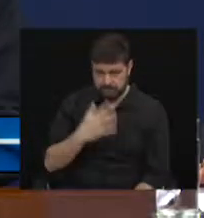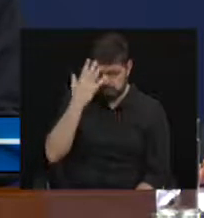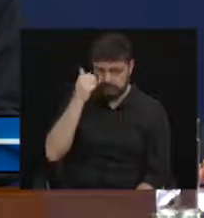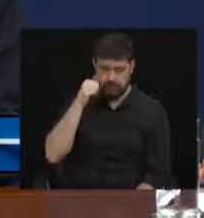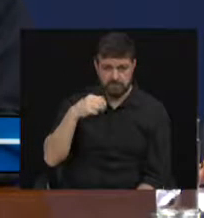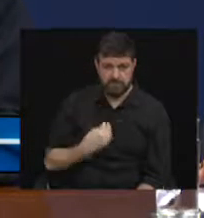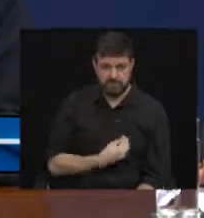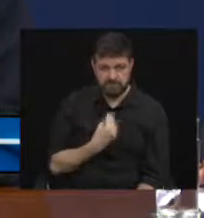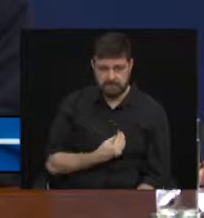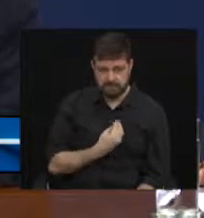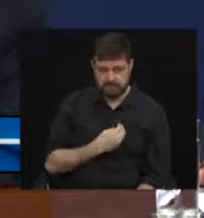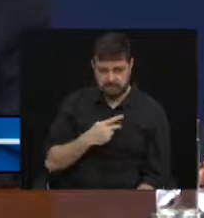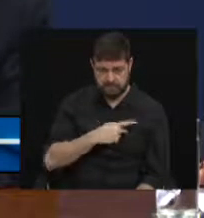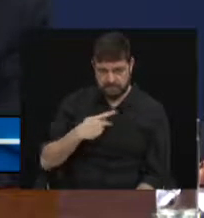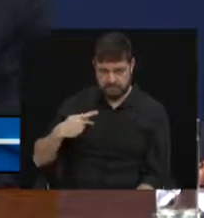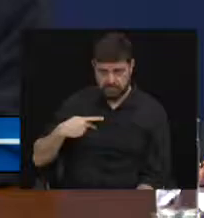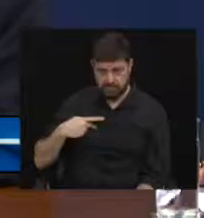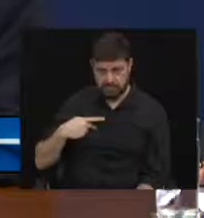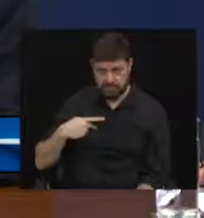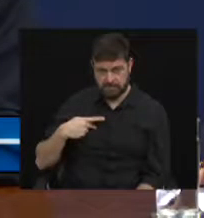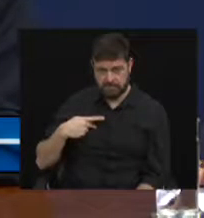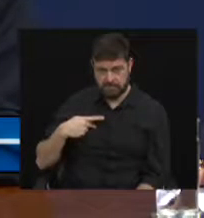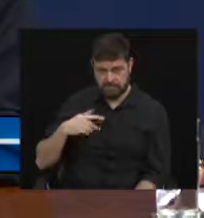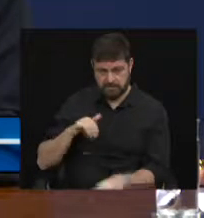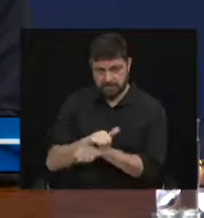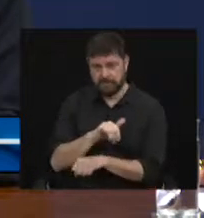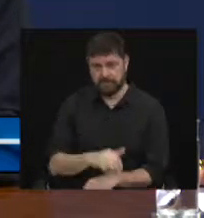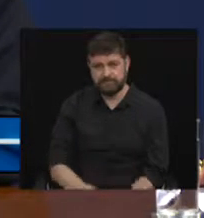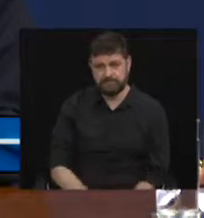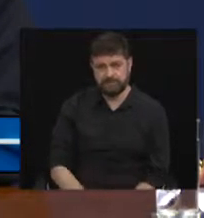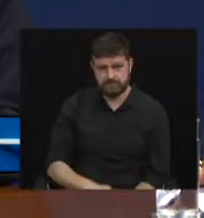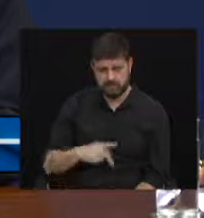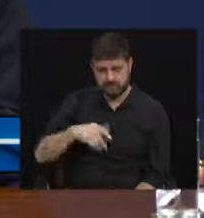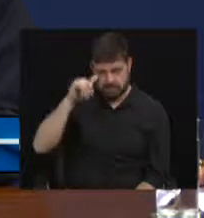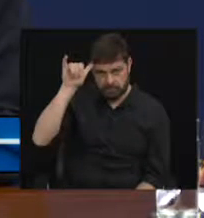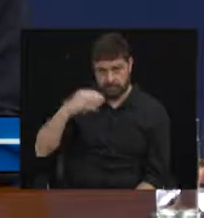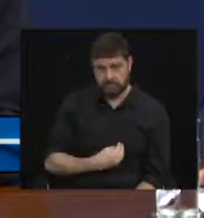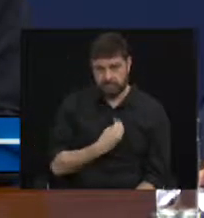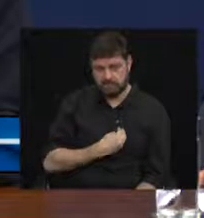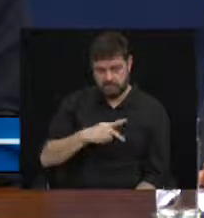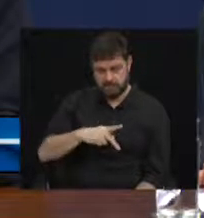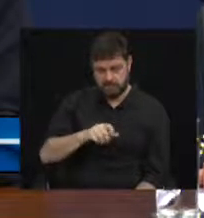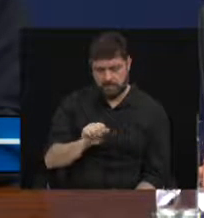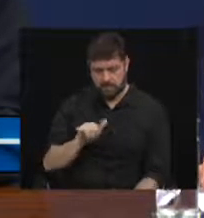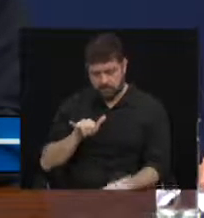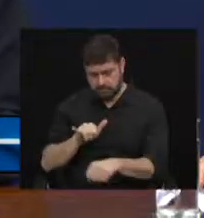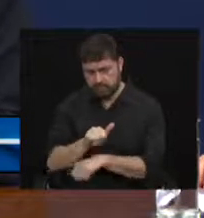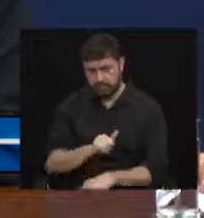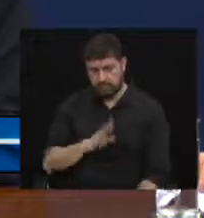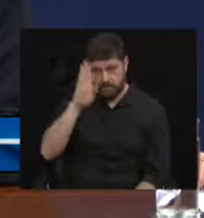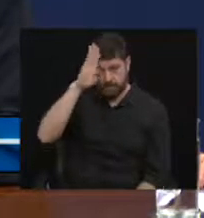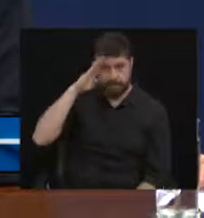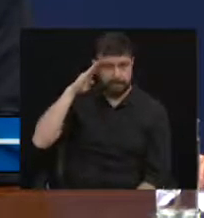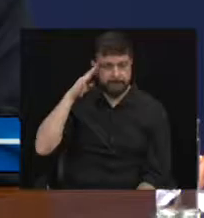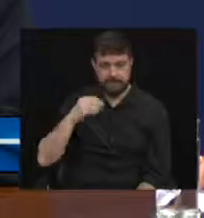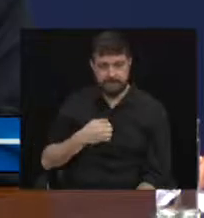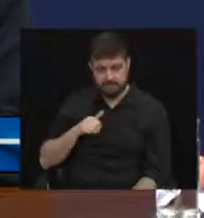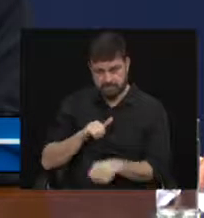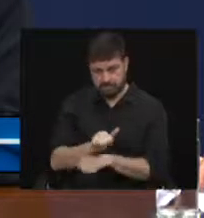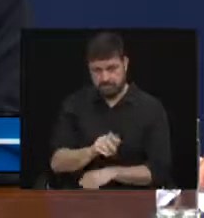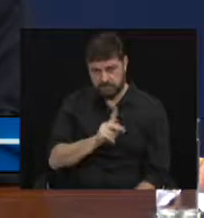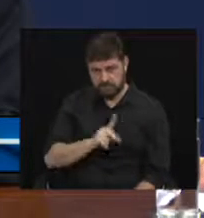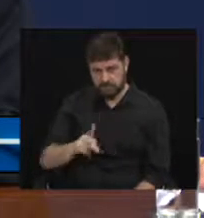Vereador Edson Ribeiro, ausente. Vereador Gilberto Vermelho, presente. Vereador Peta, ausente. Vereador Jair Canário, presente. Vereador